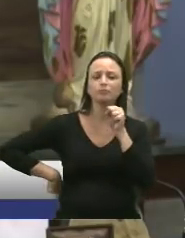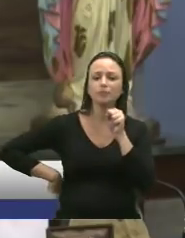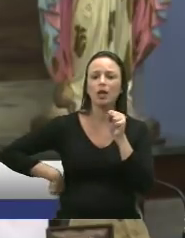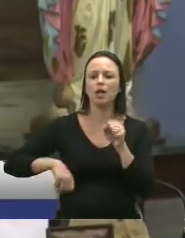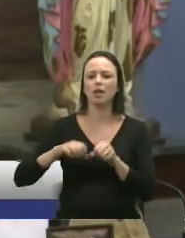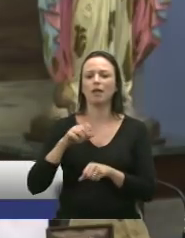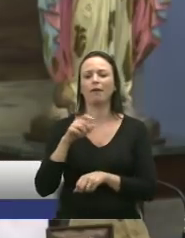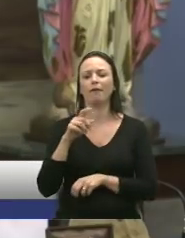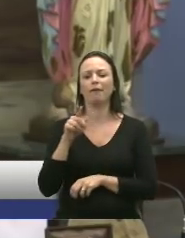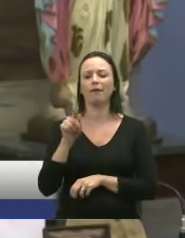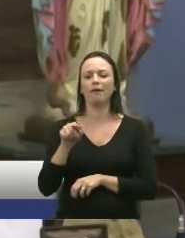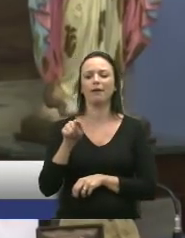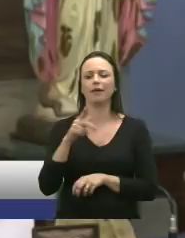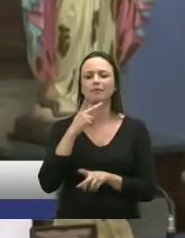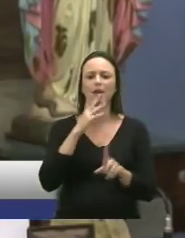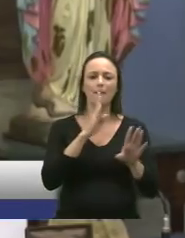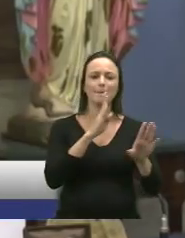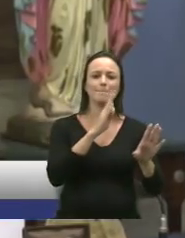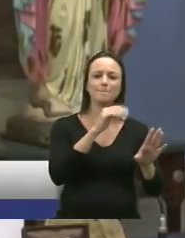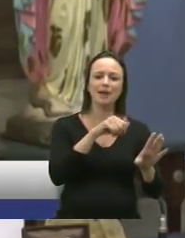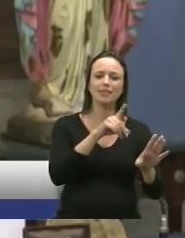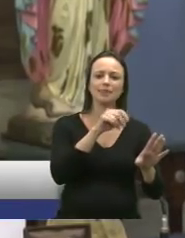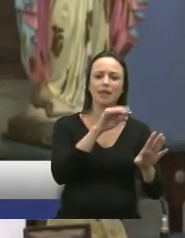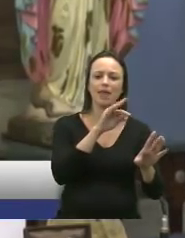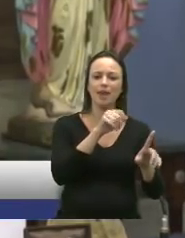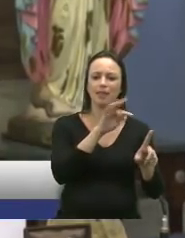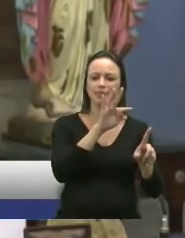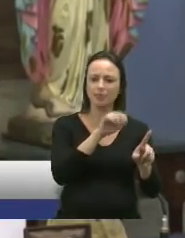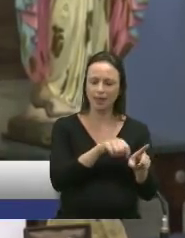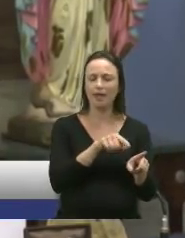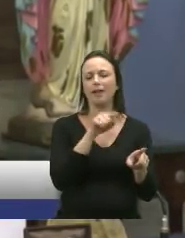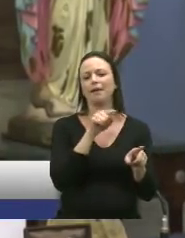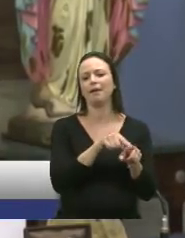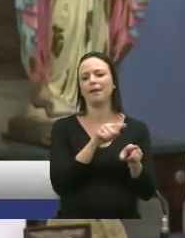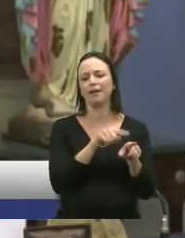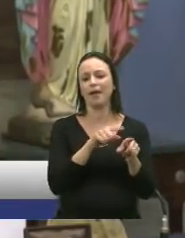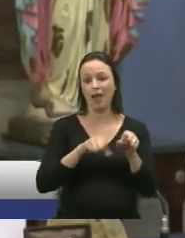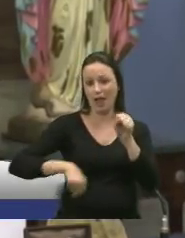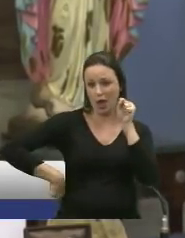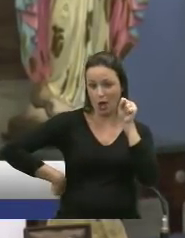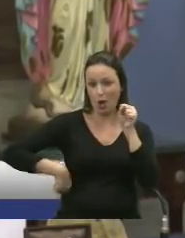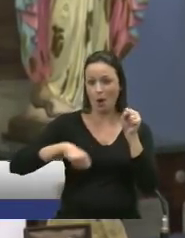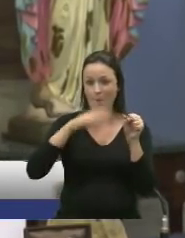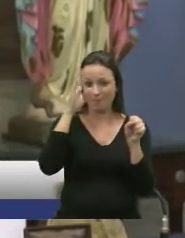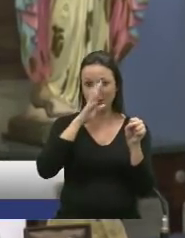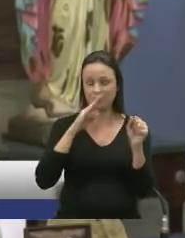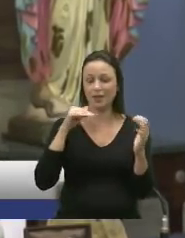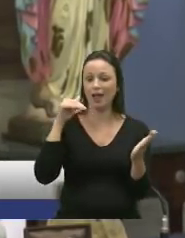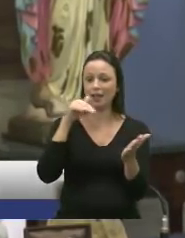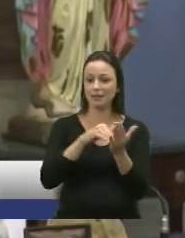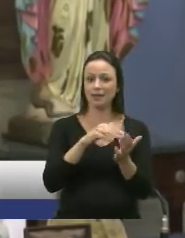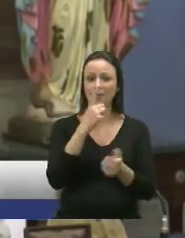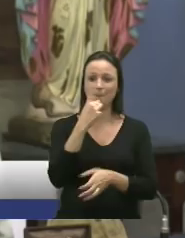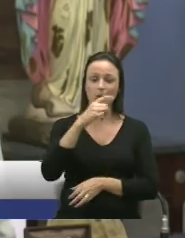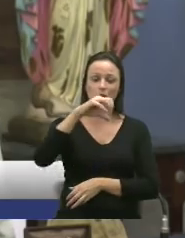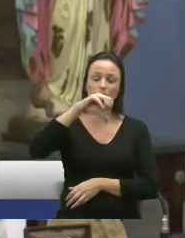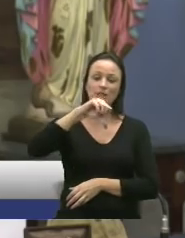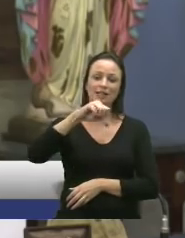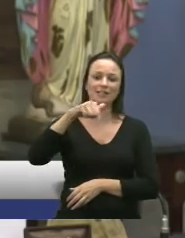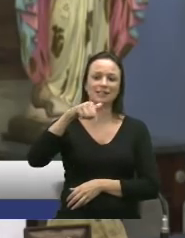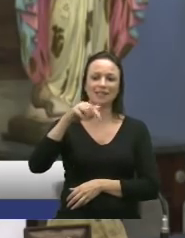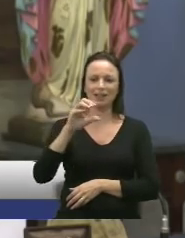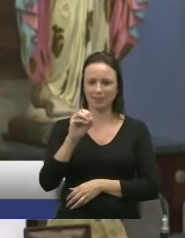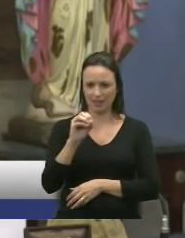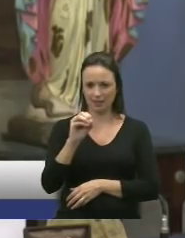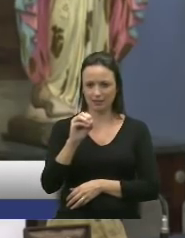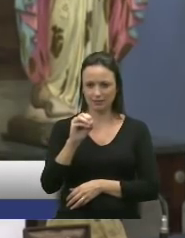que Bandeirante é caracterizado, é valorizado enquanto herói no Brasil até a década de 1970, como